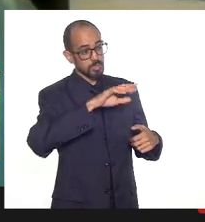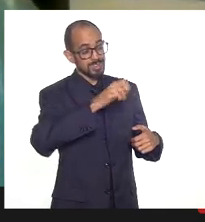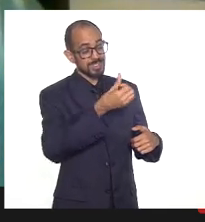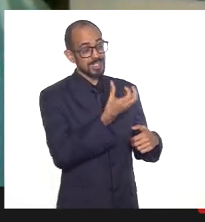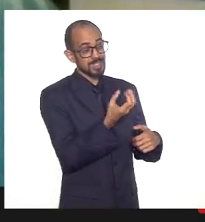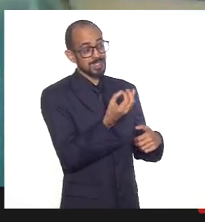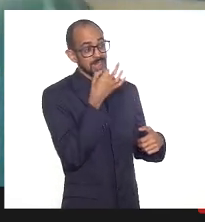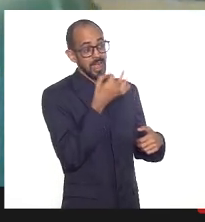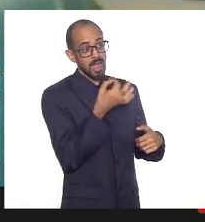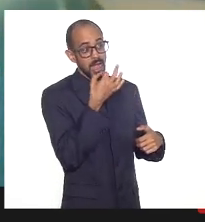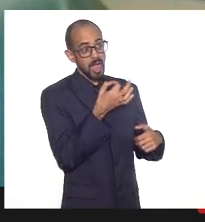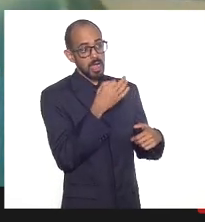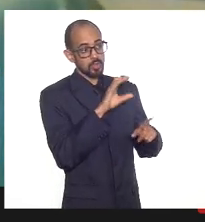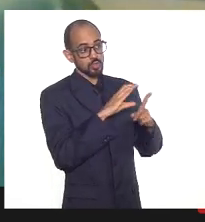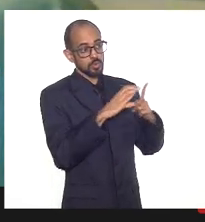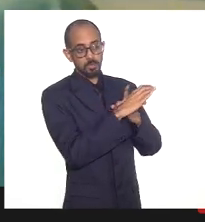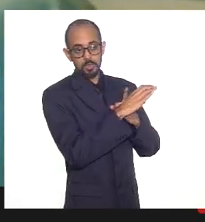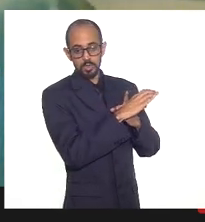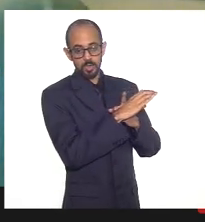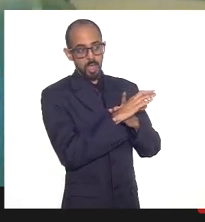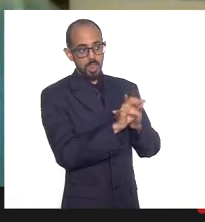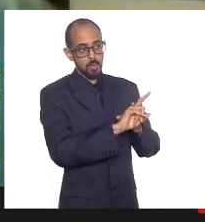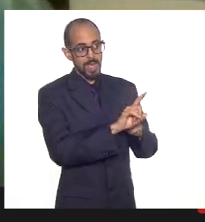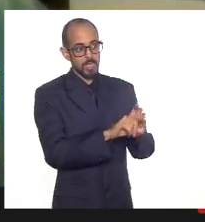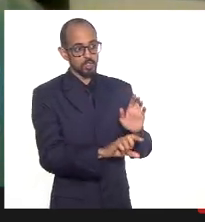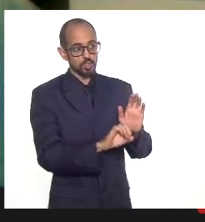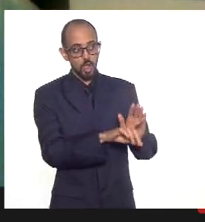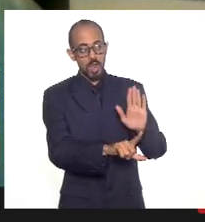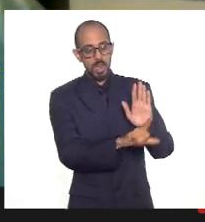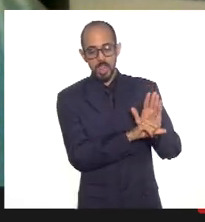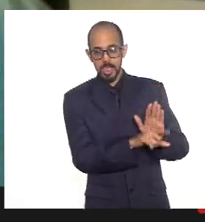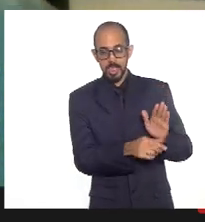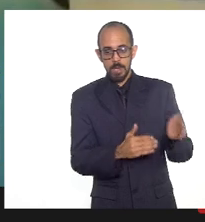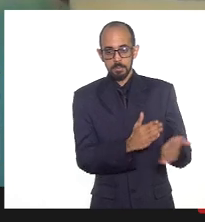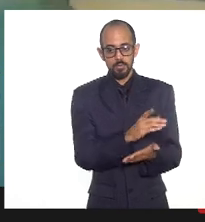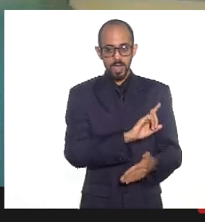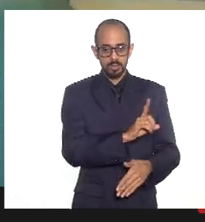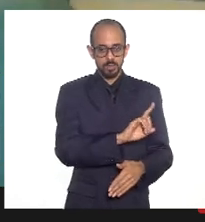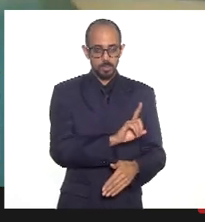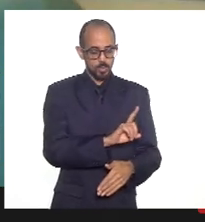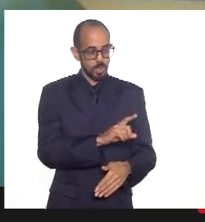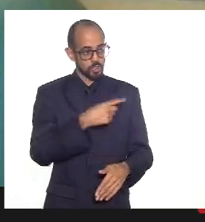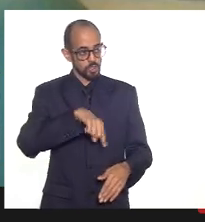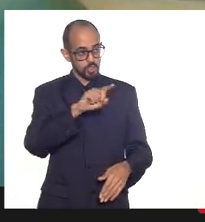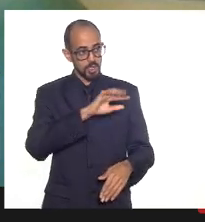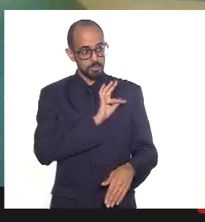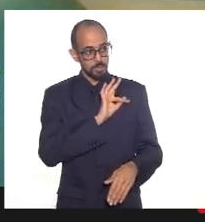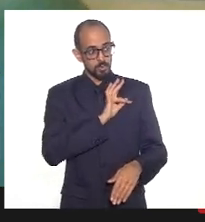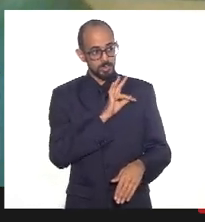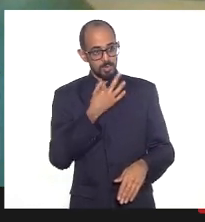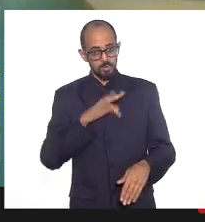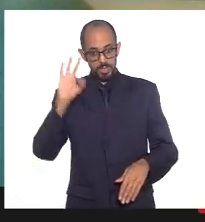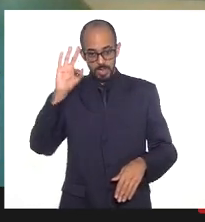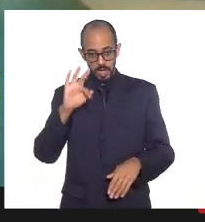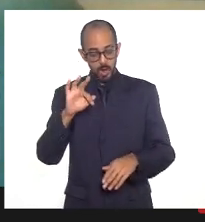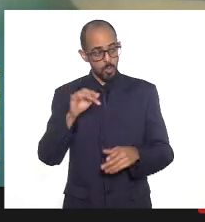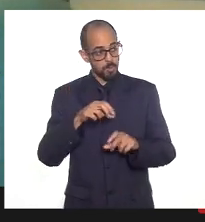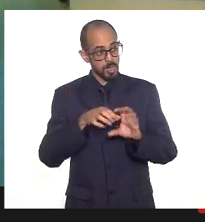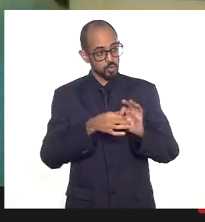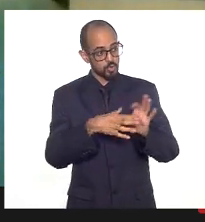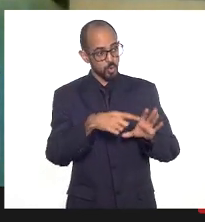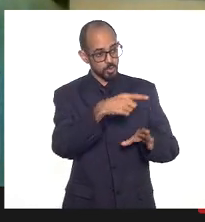comunitárias. E não eram só as leis que a gente aprovava. Nós íamos para a porta da Polícia Federal soltar companheiro nosso preso,